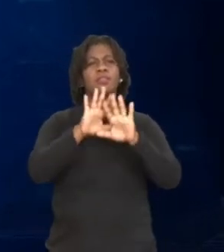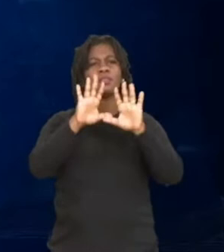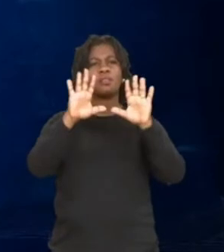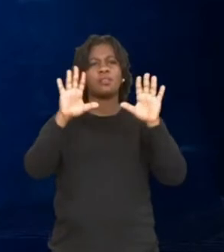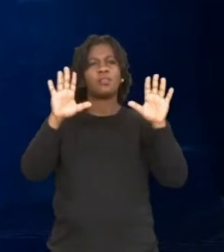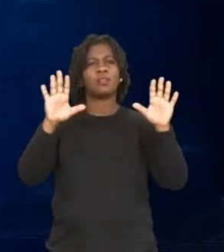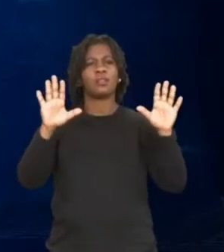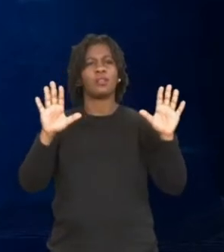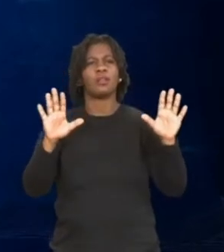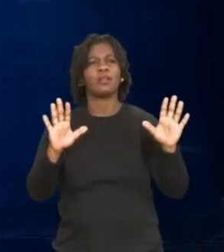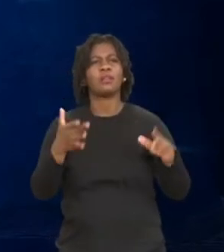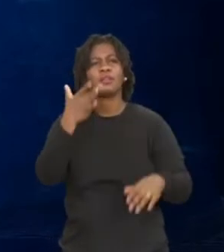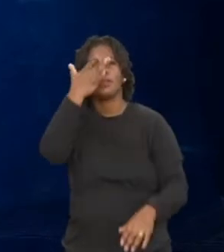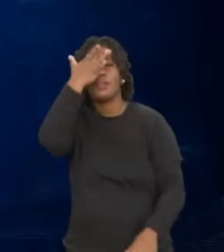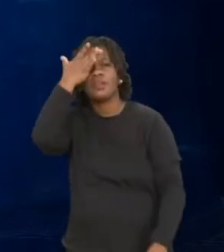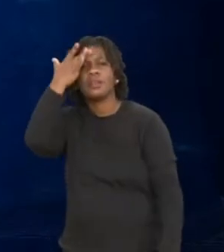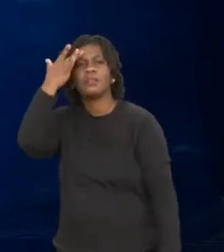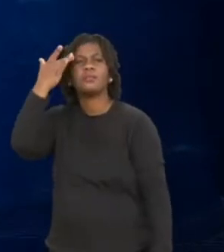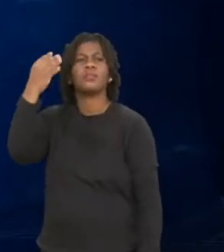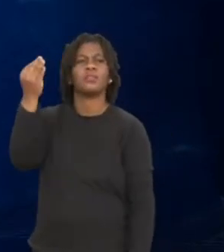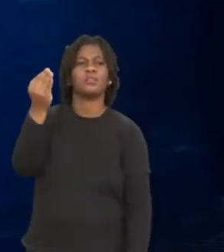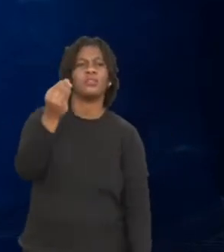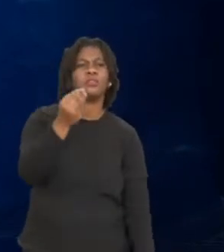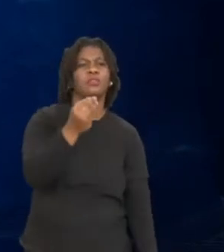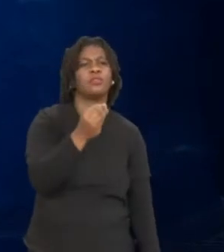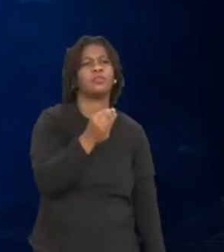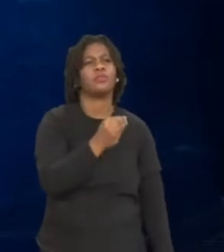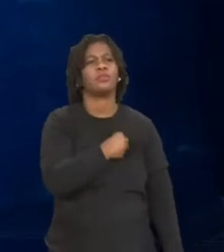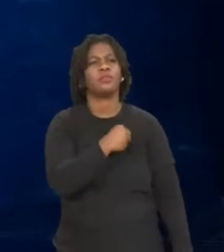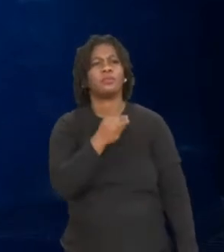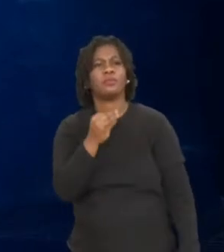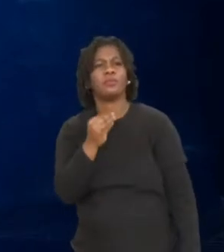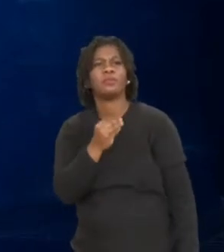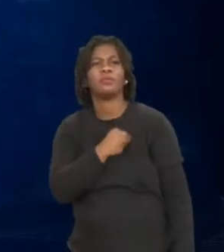alvação os pecadores remidos. Os